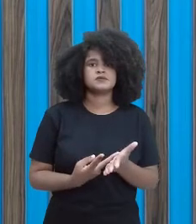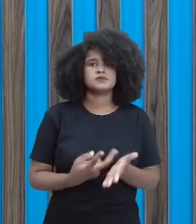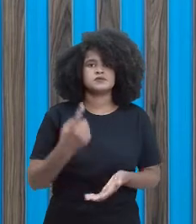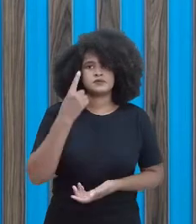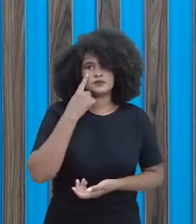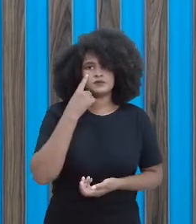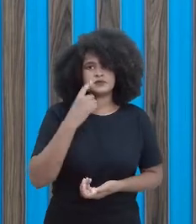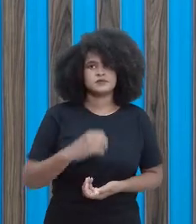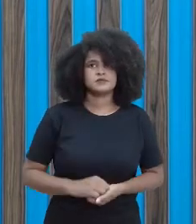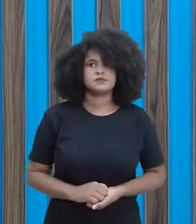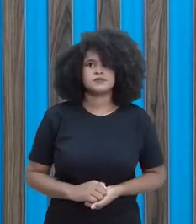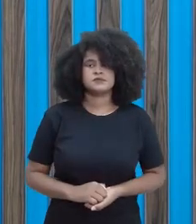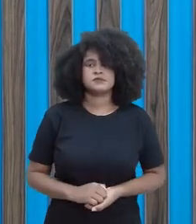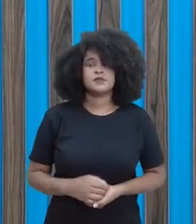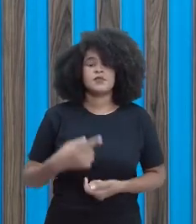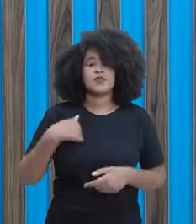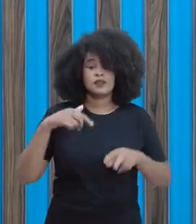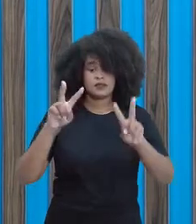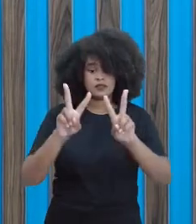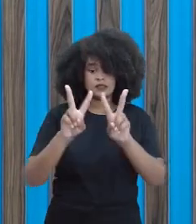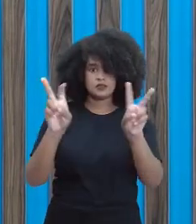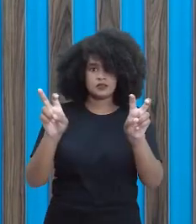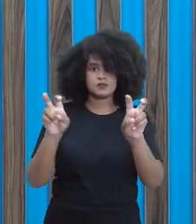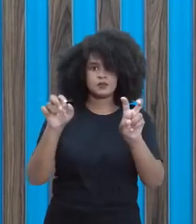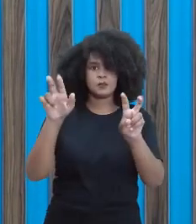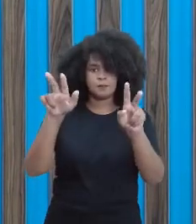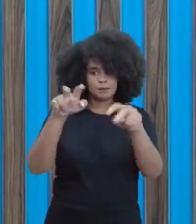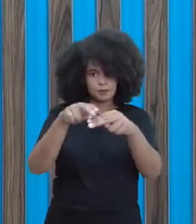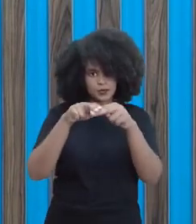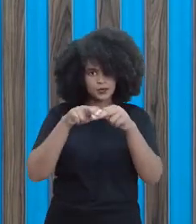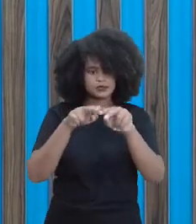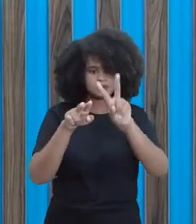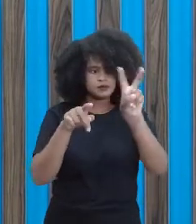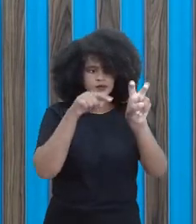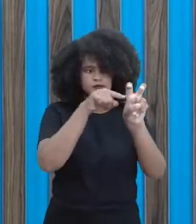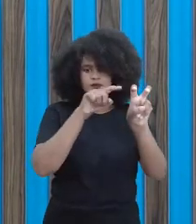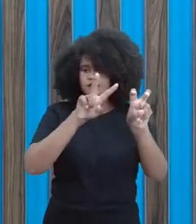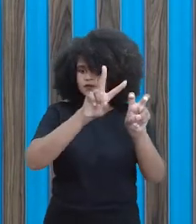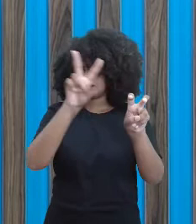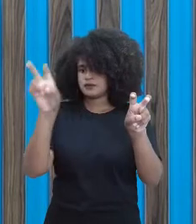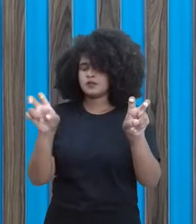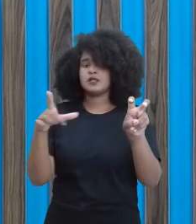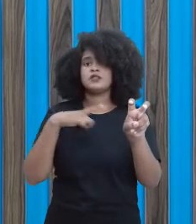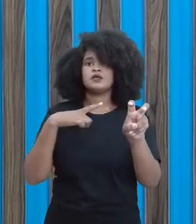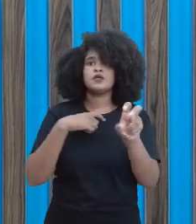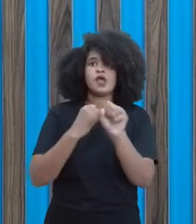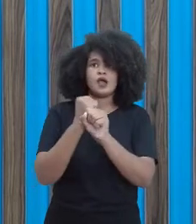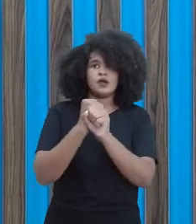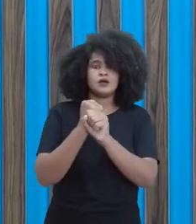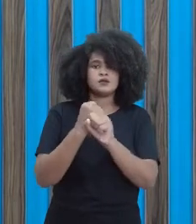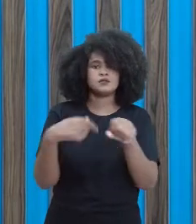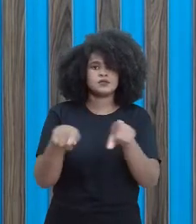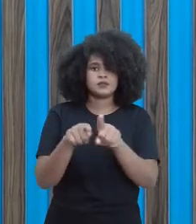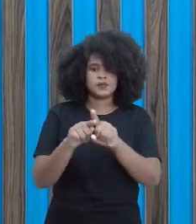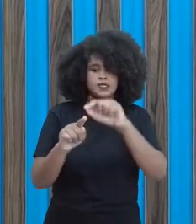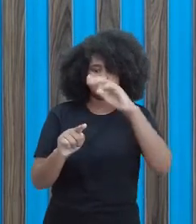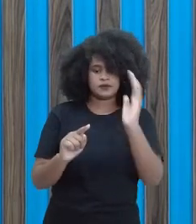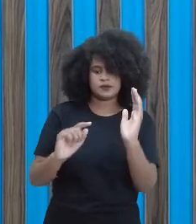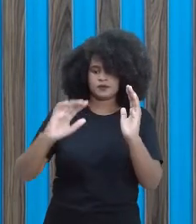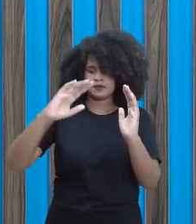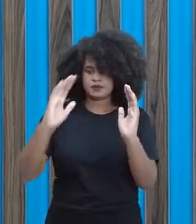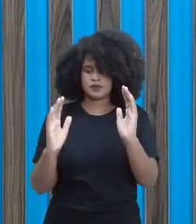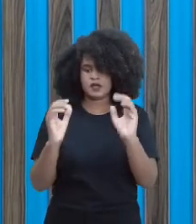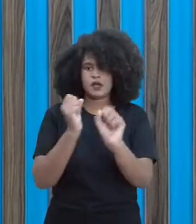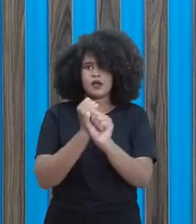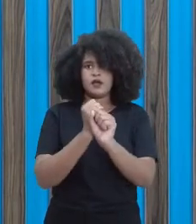verbal. Aqui é um título, por isso está entre aspas aqui. No caso, o título já está com um ano, para você se localizar melhor, né? Aqui vem a